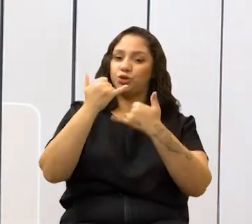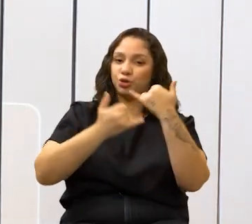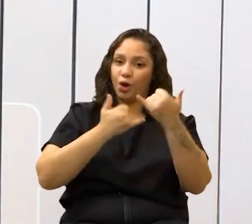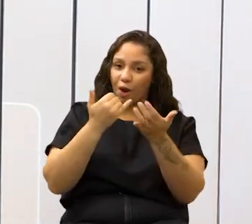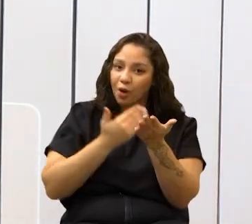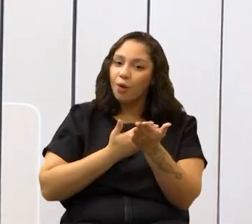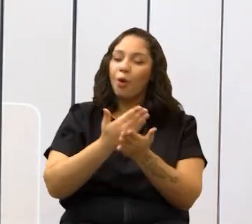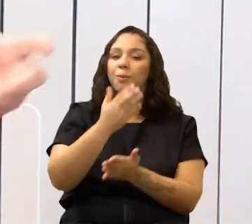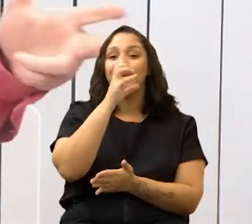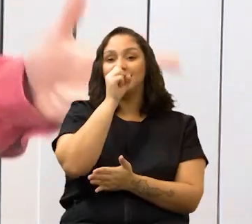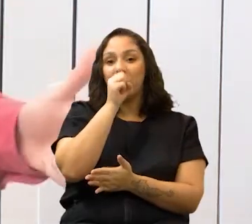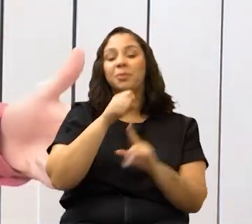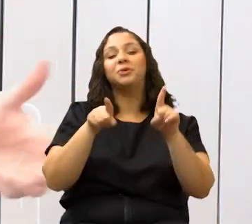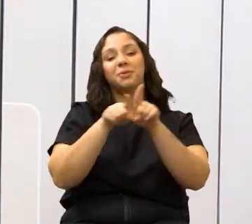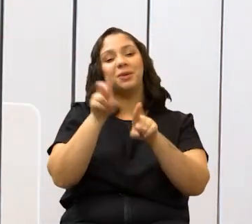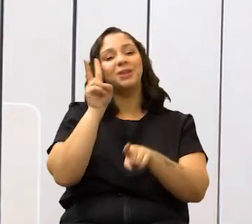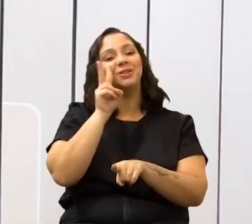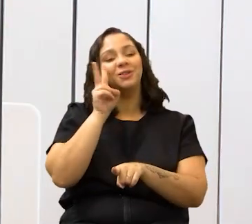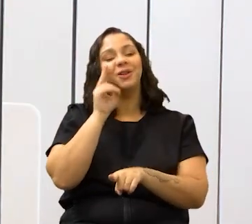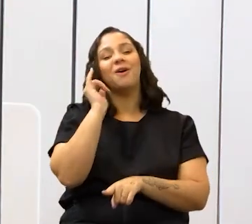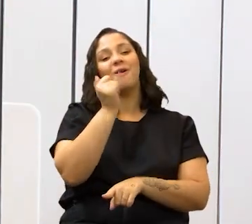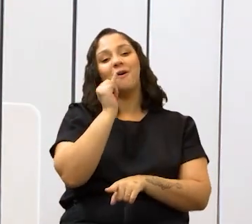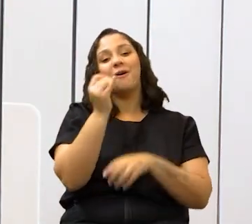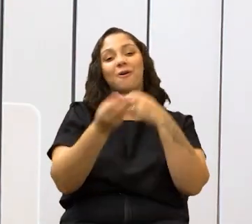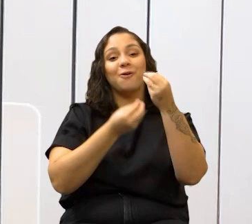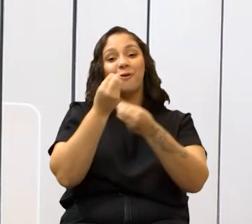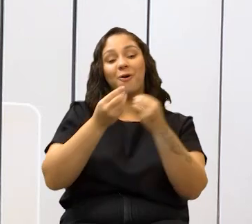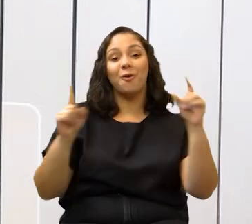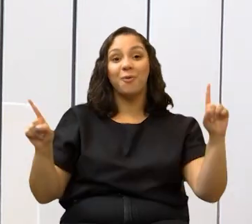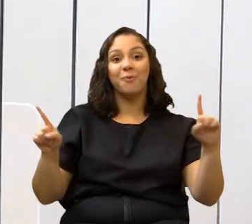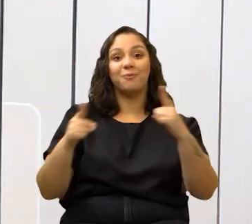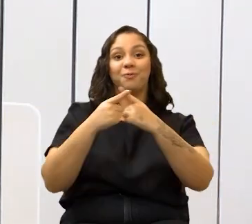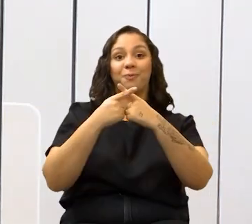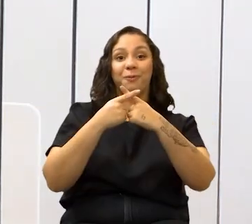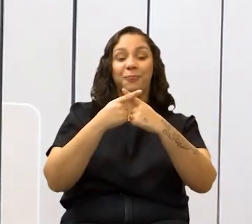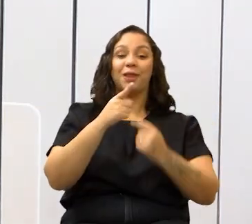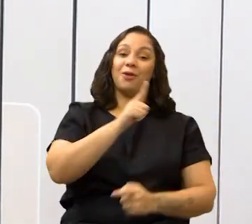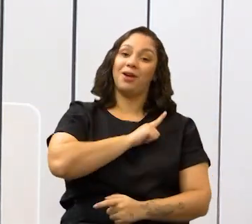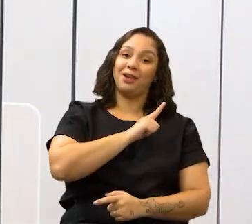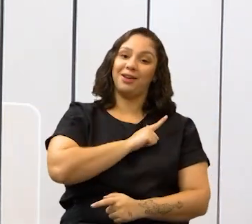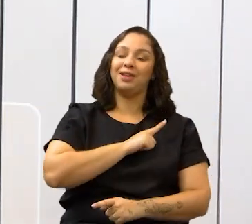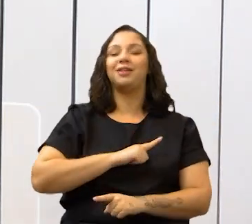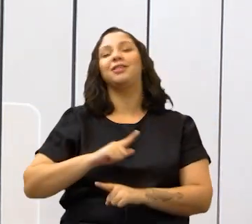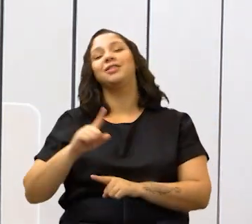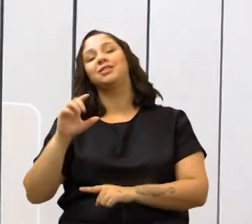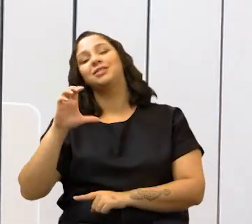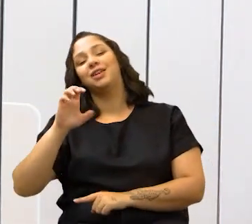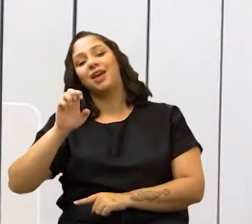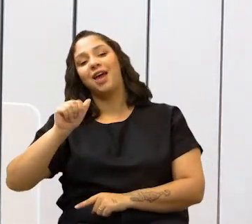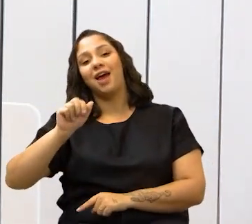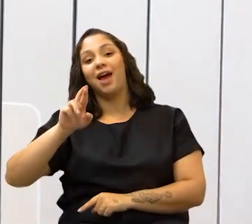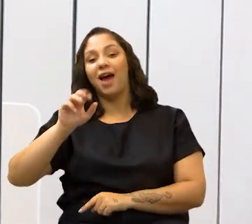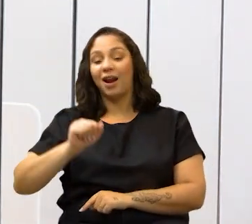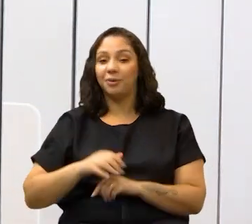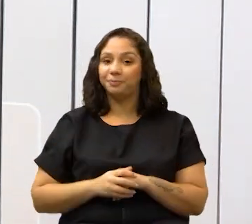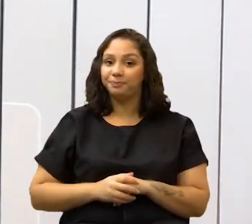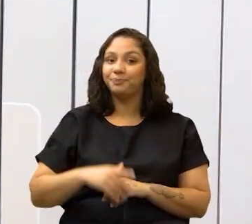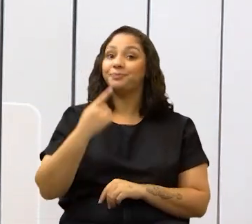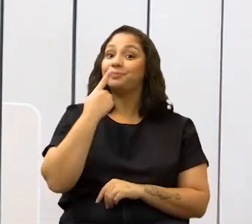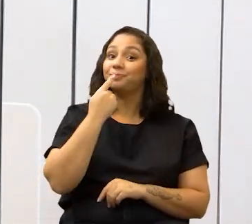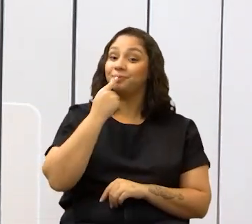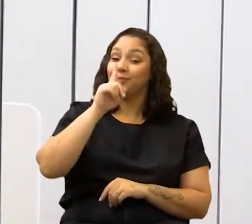E claro que na segunda-feira a gente também conta a história desta partida entre Ceará e Guarani. Olha, por falar